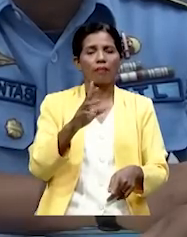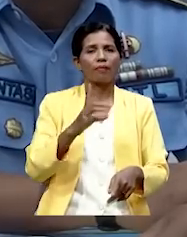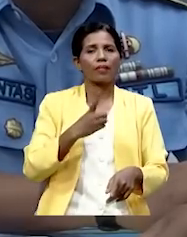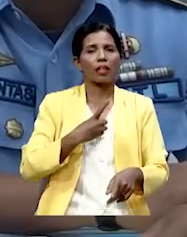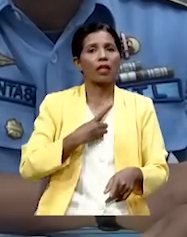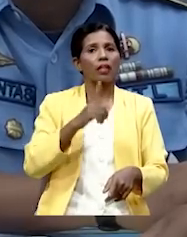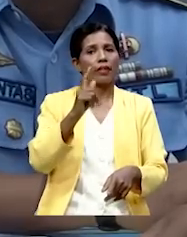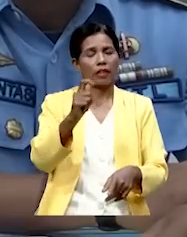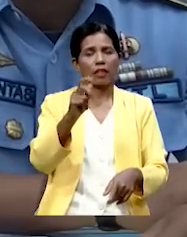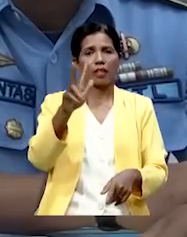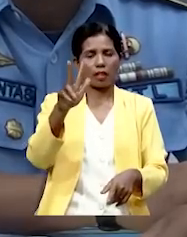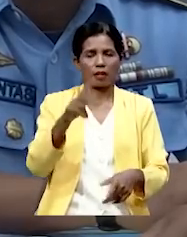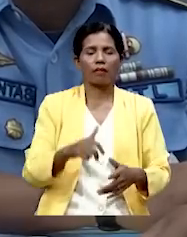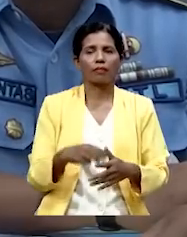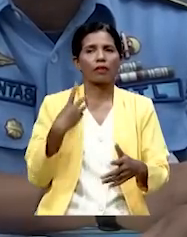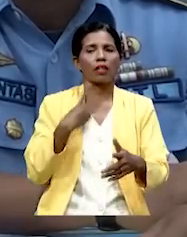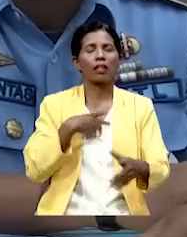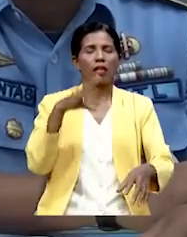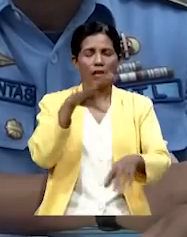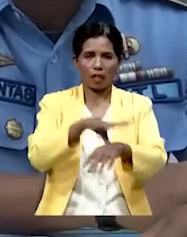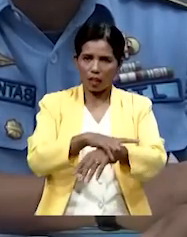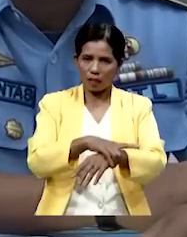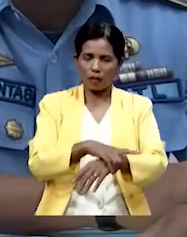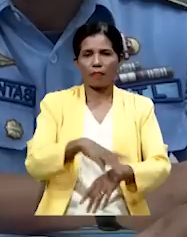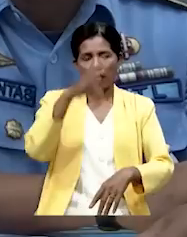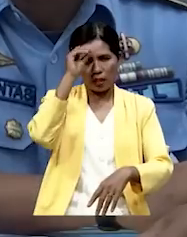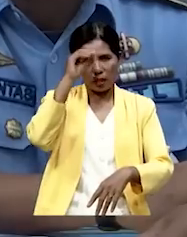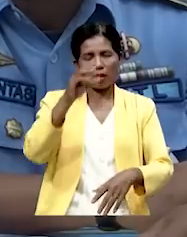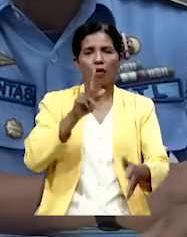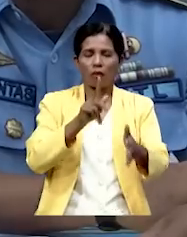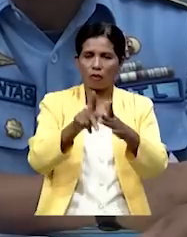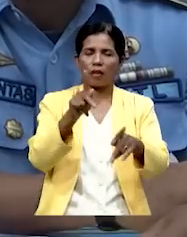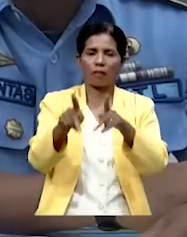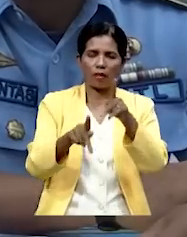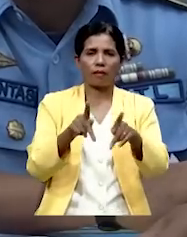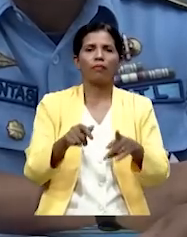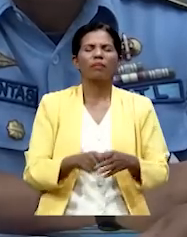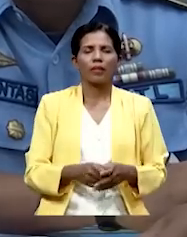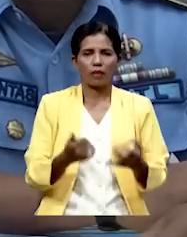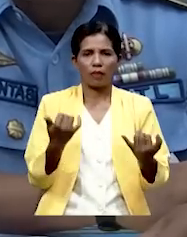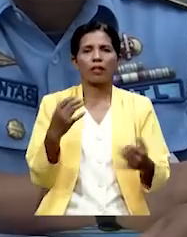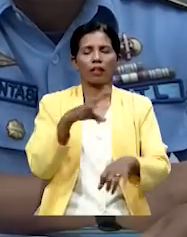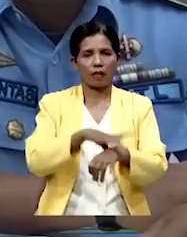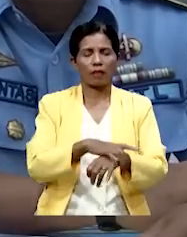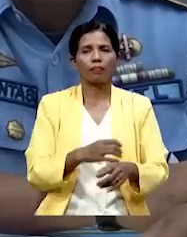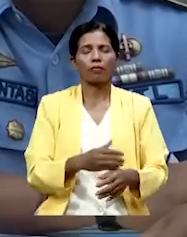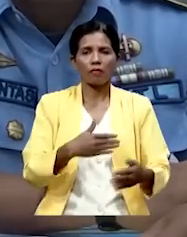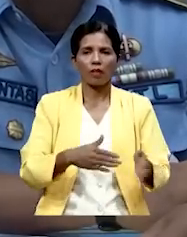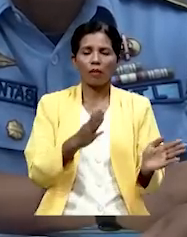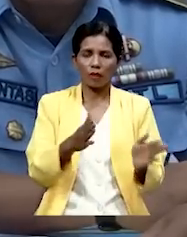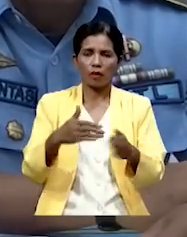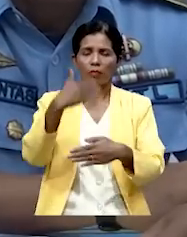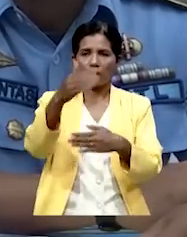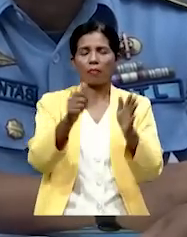está com o rindader, e está retomando a retenção e está bela captura, e está bela detenha. O processo vai hoje e está se apresenta para o